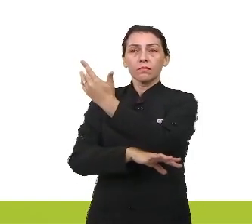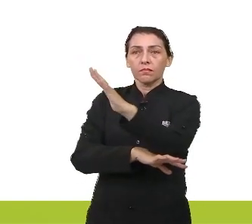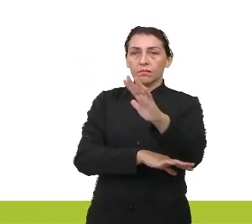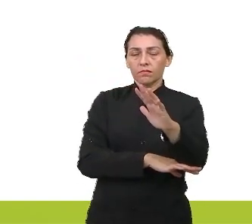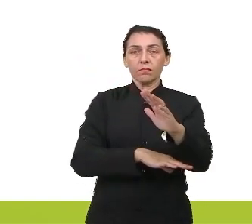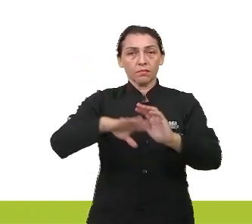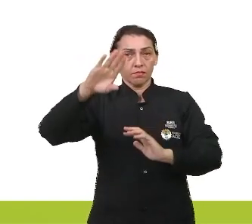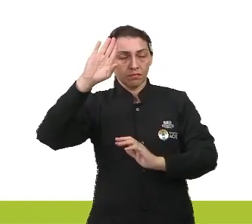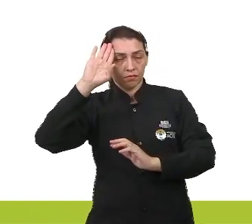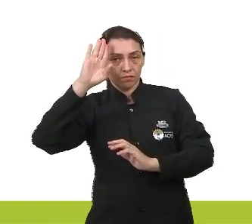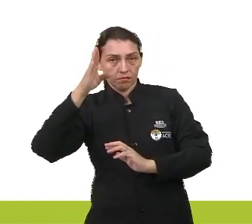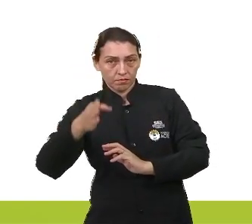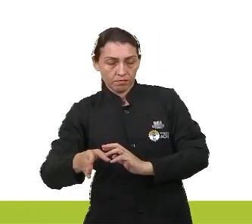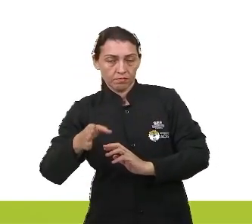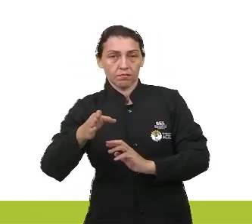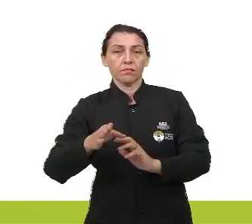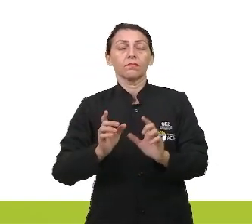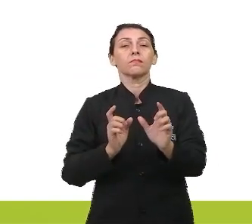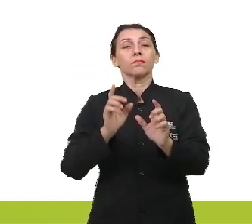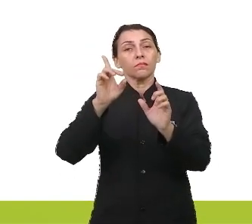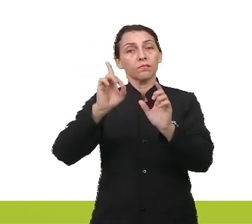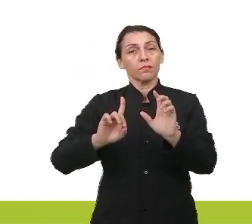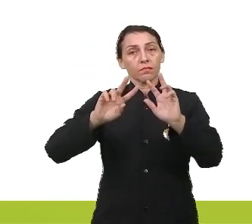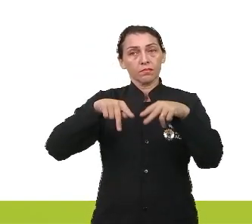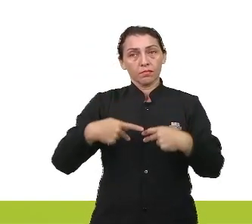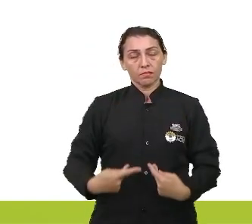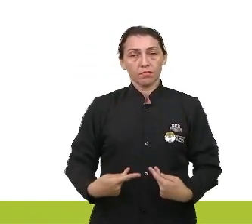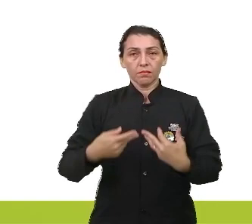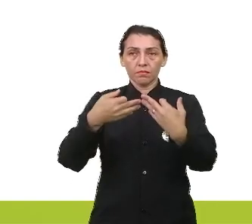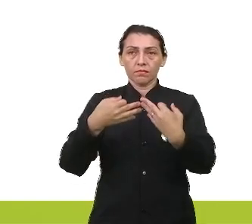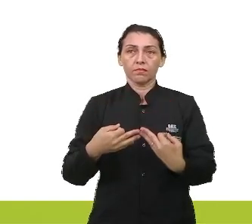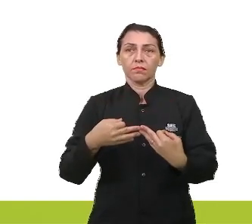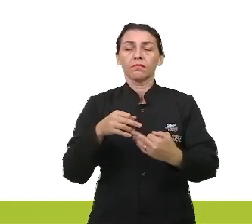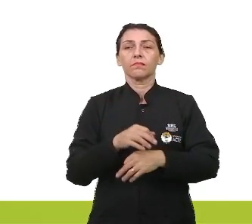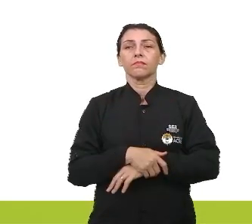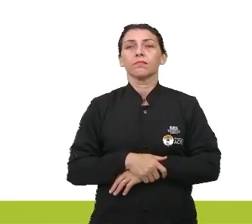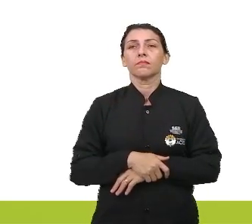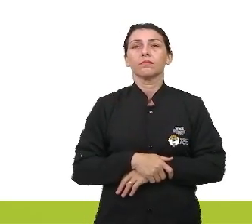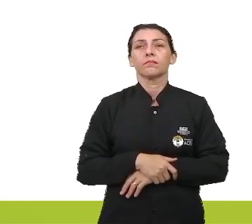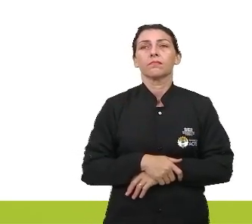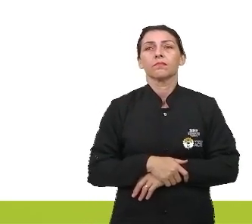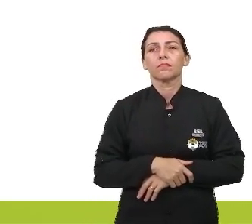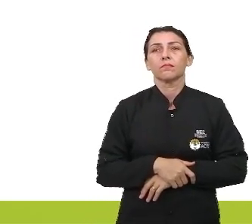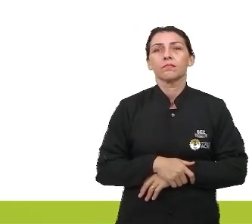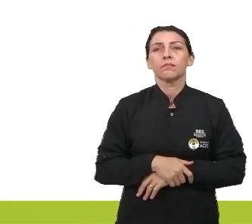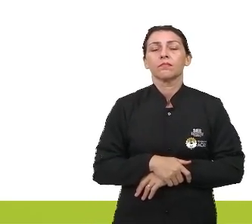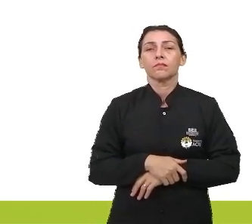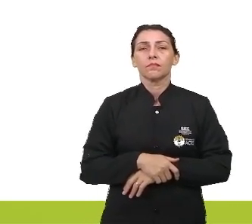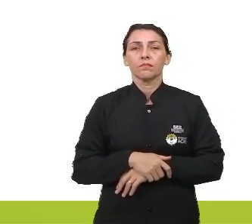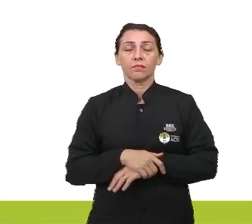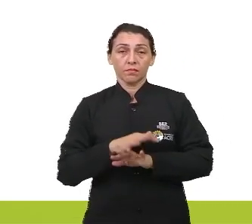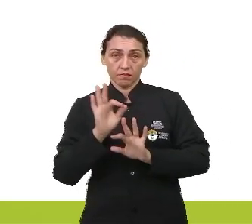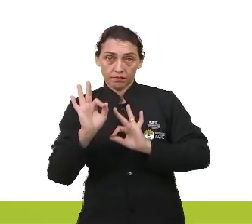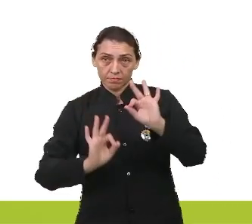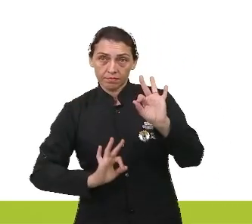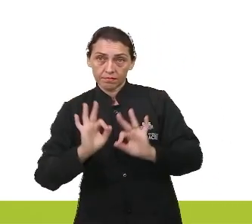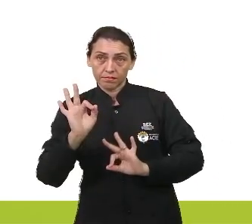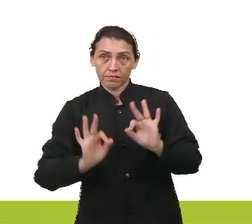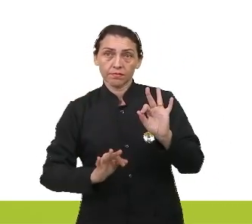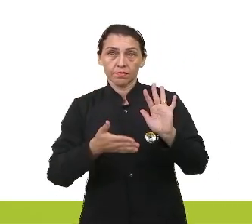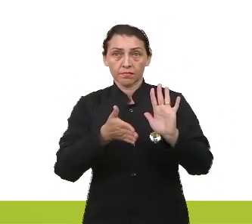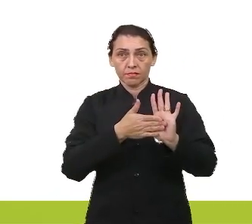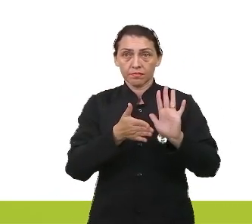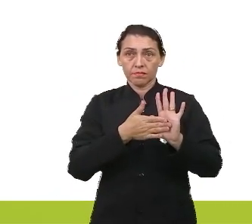são os princípios norteadores dos direitos humanos, certo? Então, vamos lá. Quando for planejar a